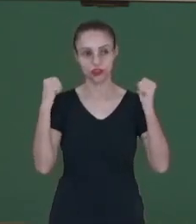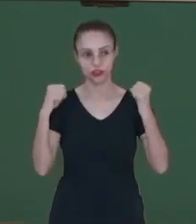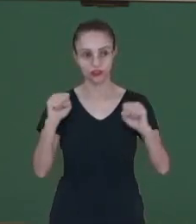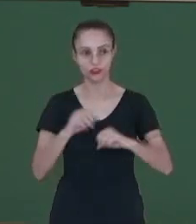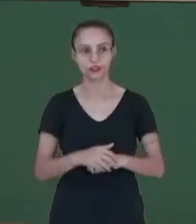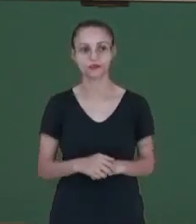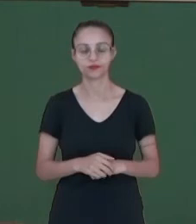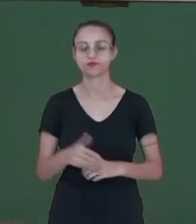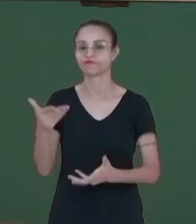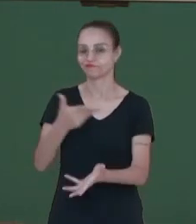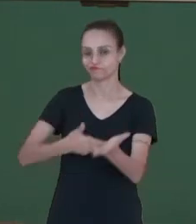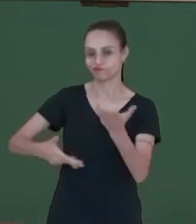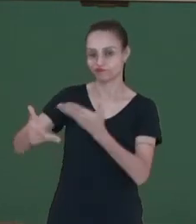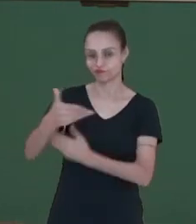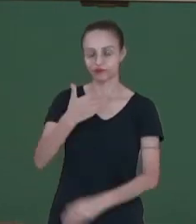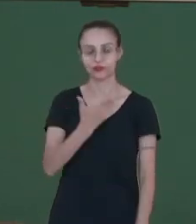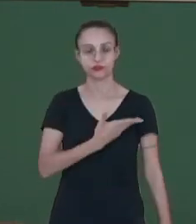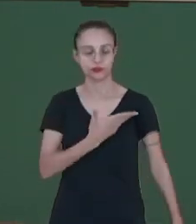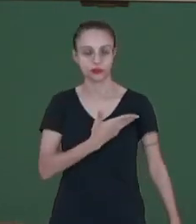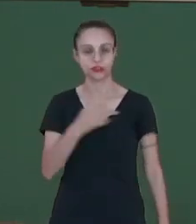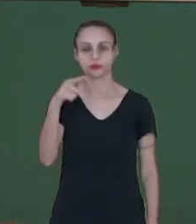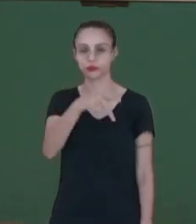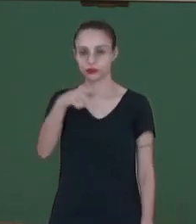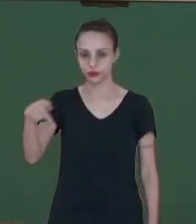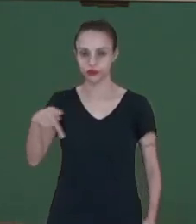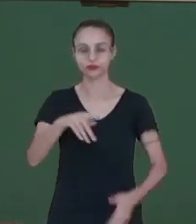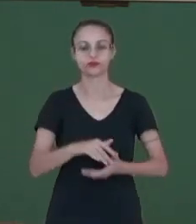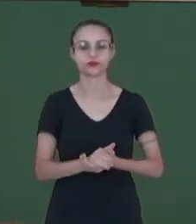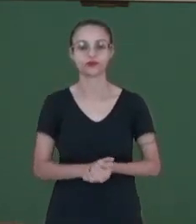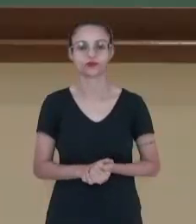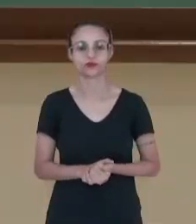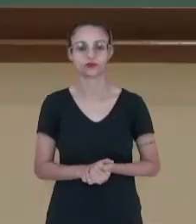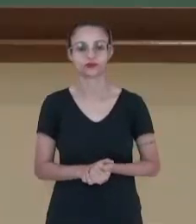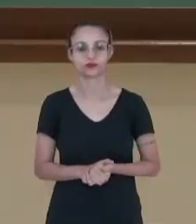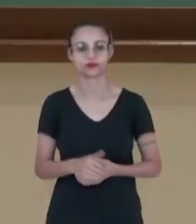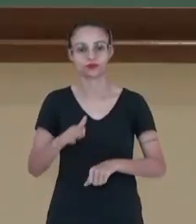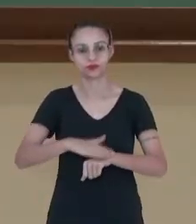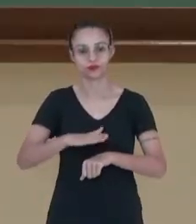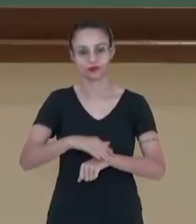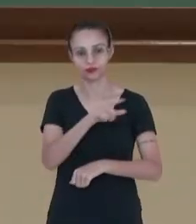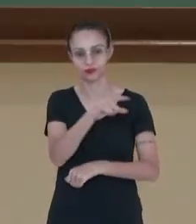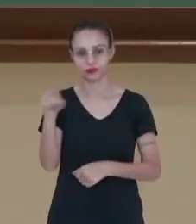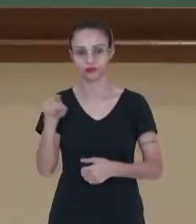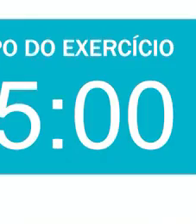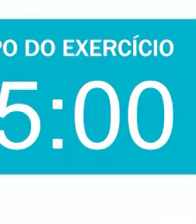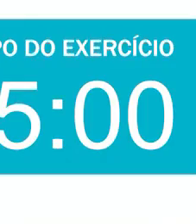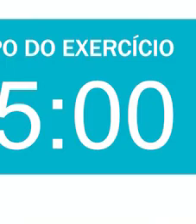ginástica. Socialize com seus colegas e com o seu professor. Tempo para vocês.